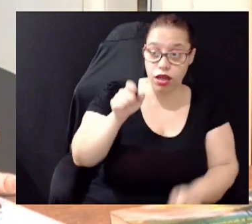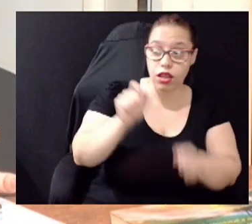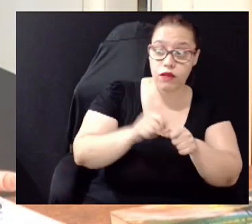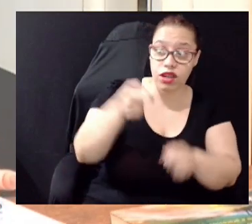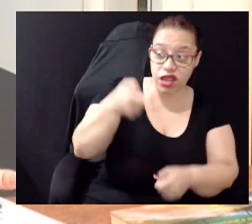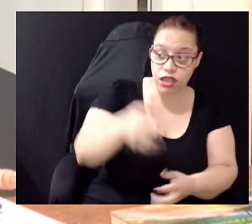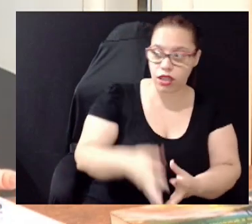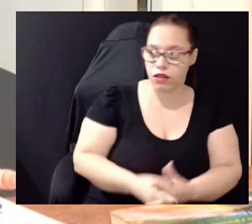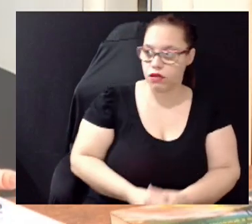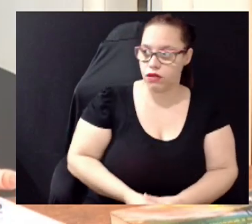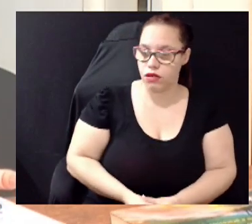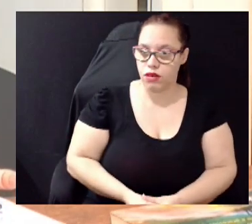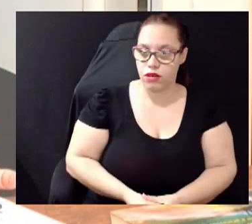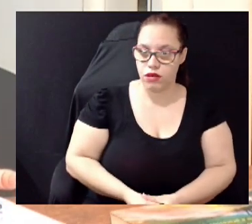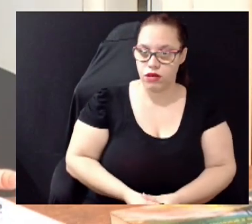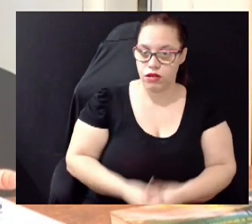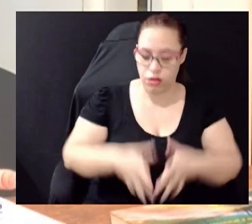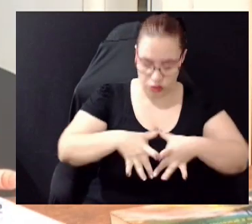né?